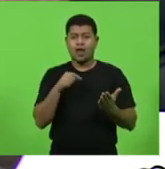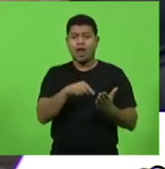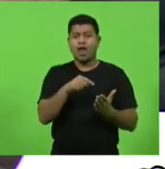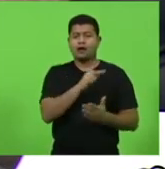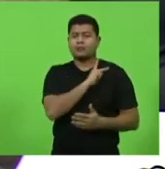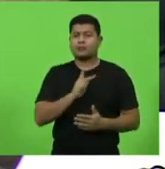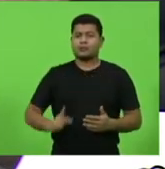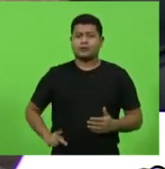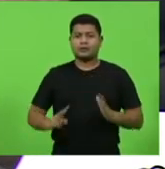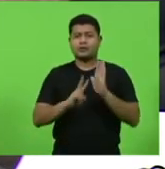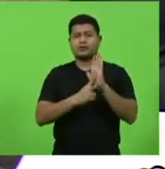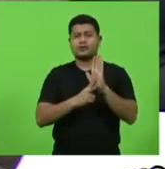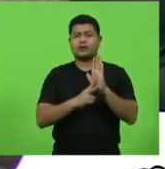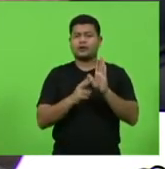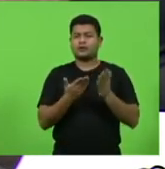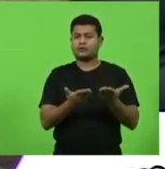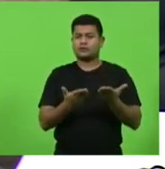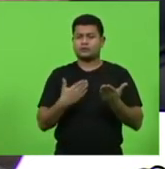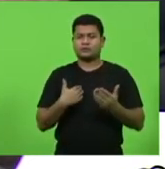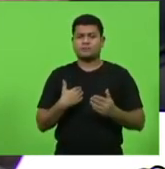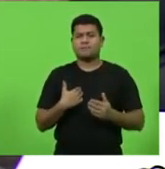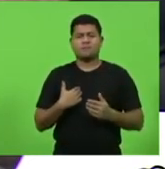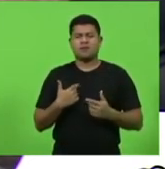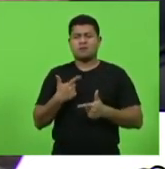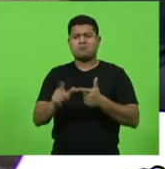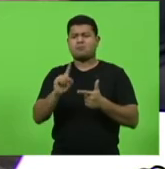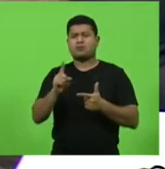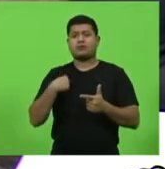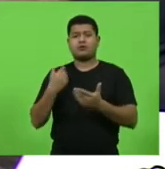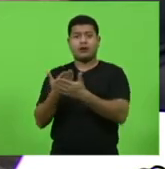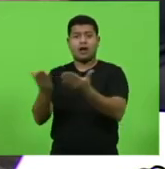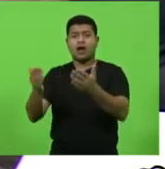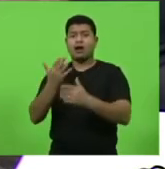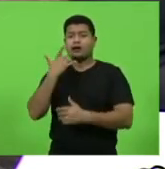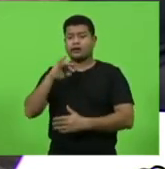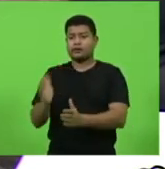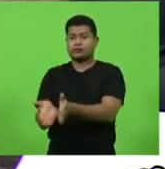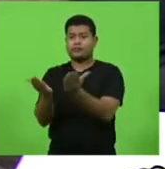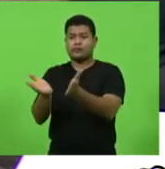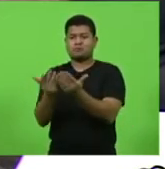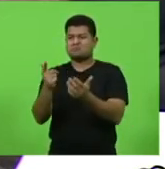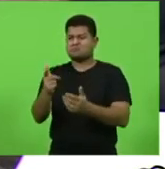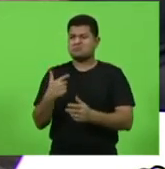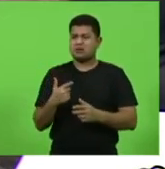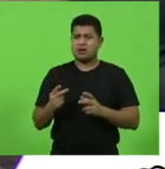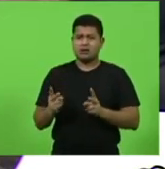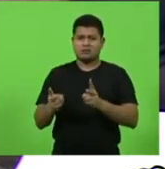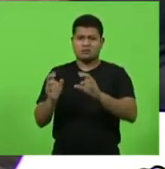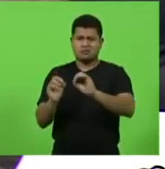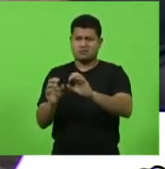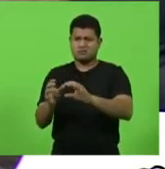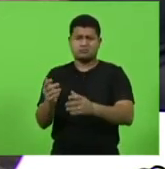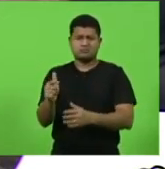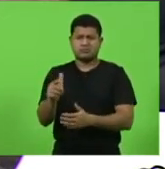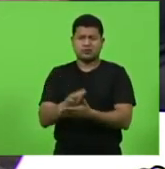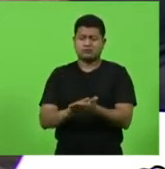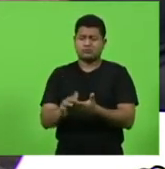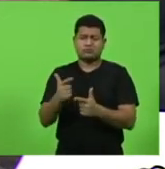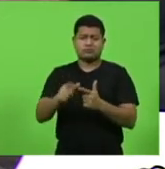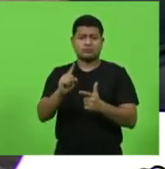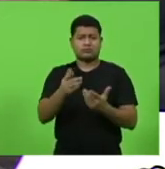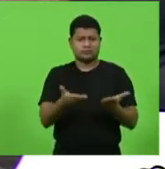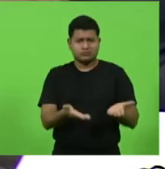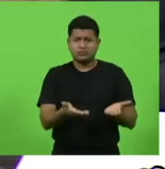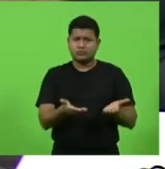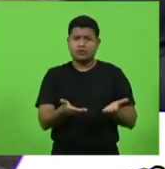não vê problema nenhum em deixar criança pobre sem aula? Eu achei que eles lutavam em defesa das minorias, mas